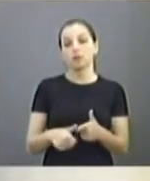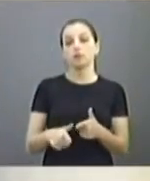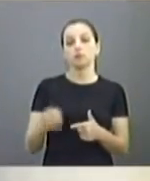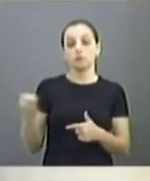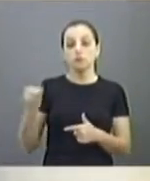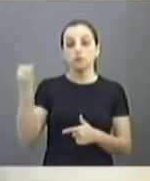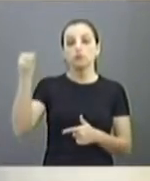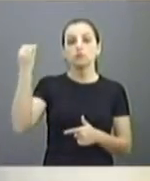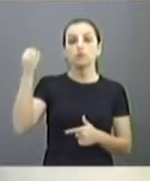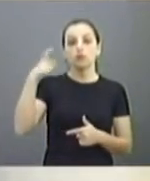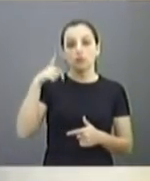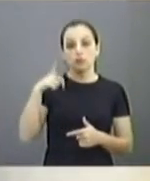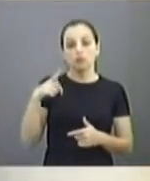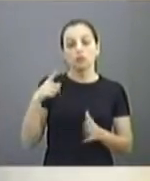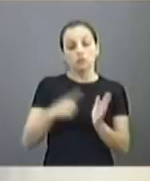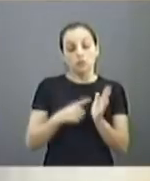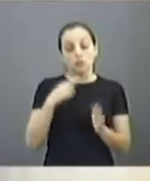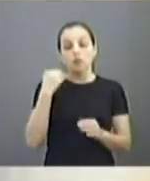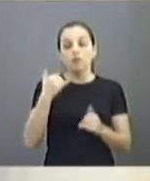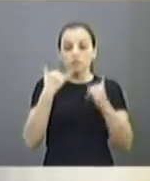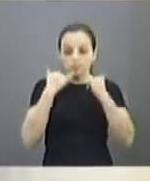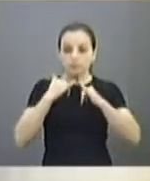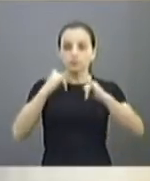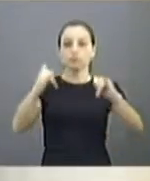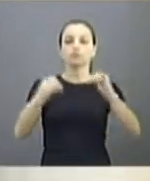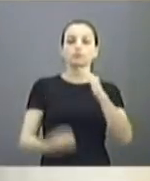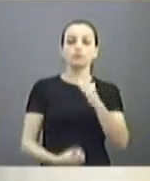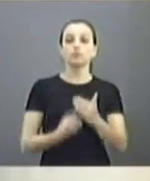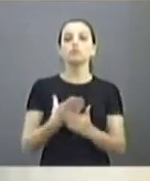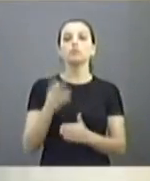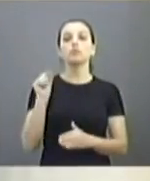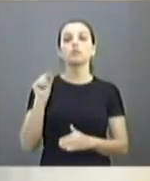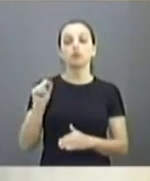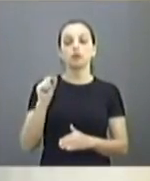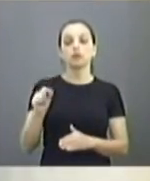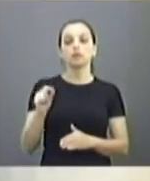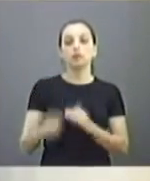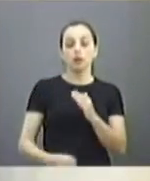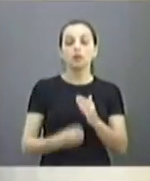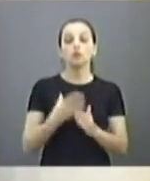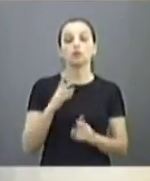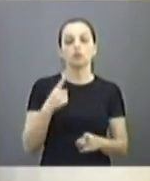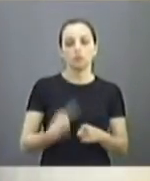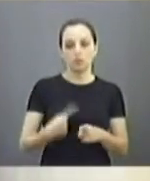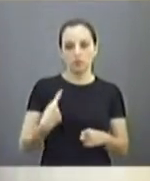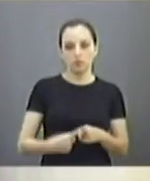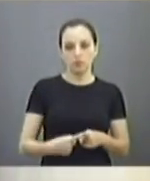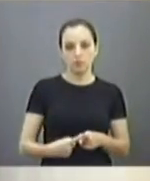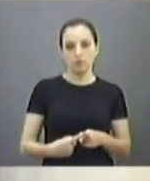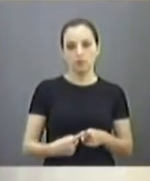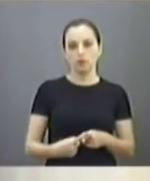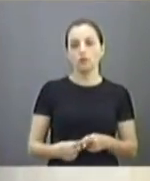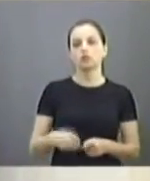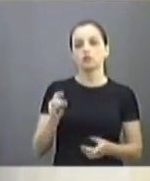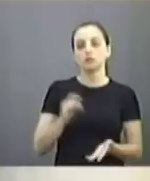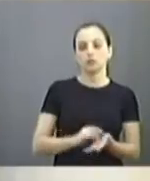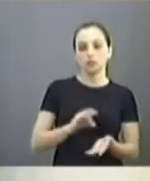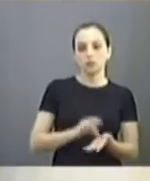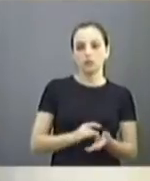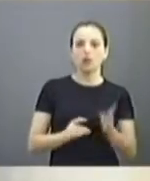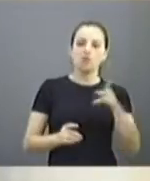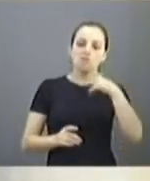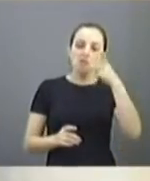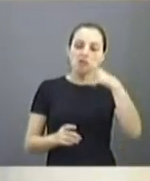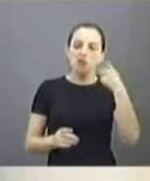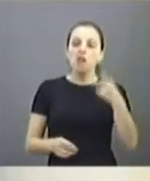havíamos alertado que isso ocorria e está ocorrendo, né? Porque nós temos que ser justos, vir aqui falar